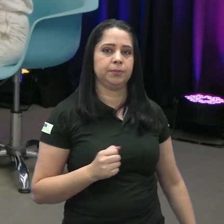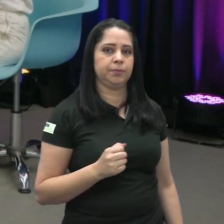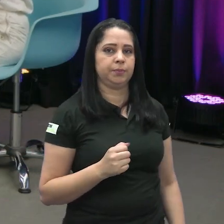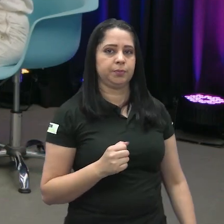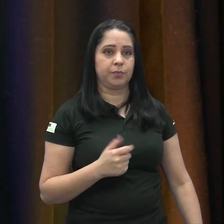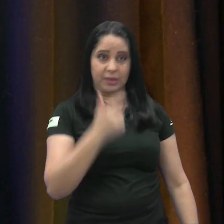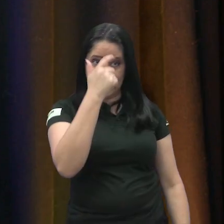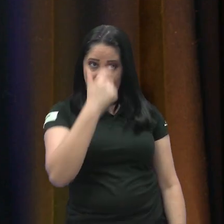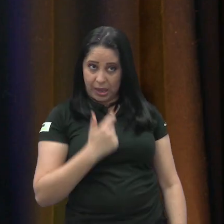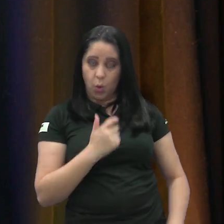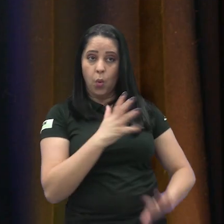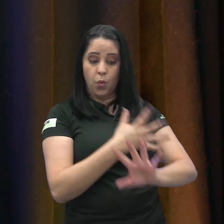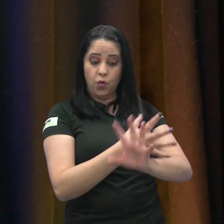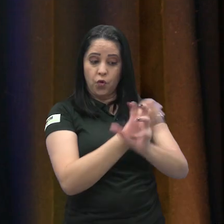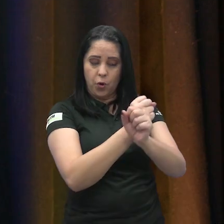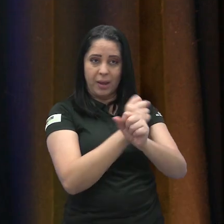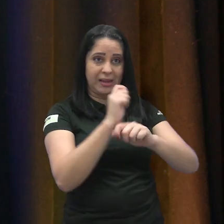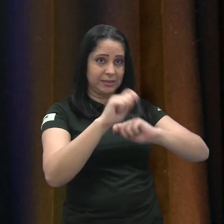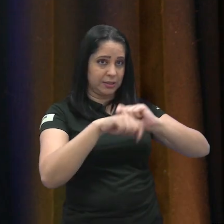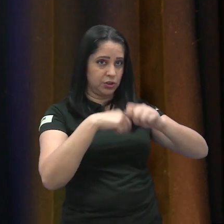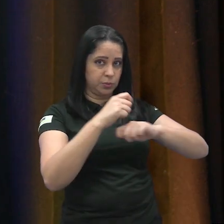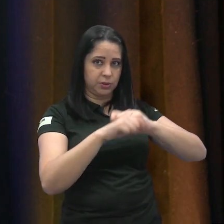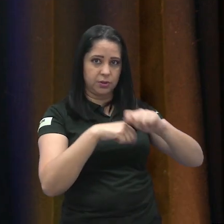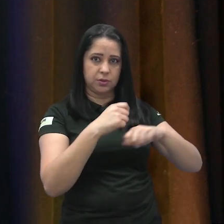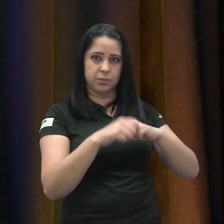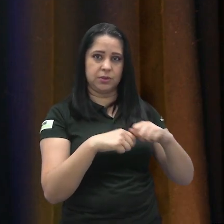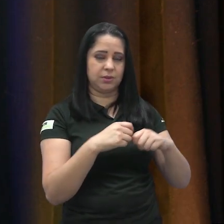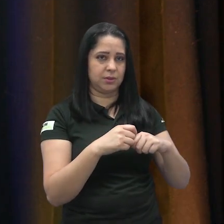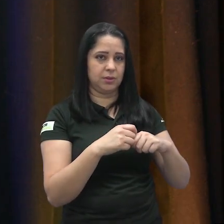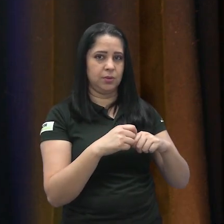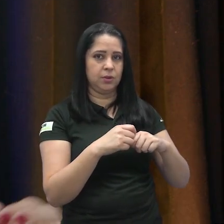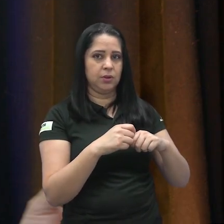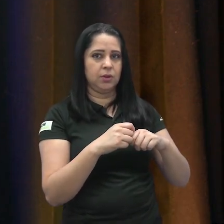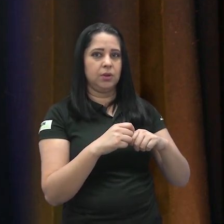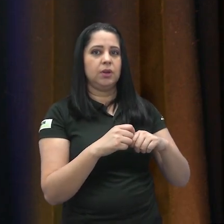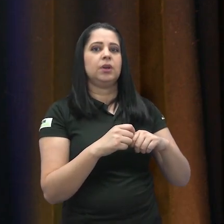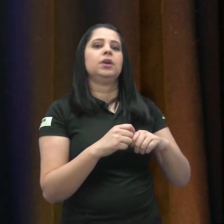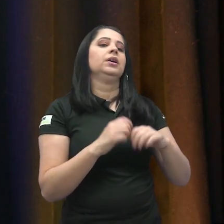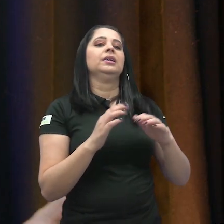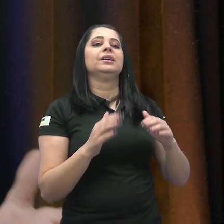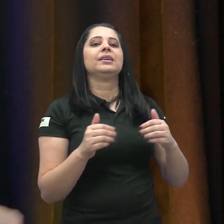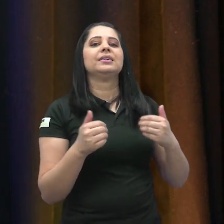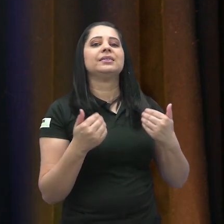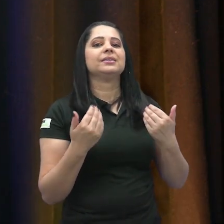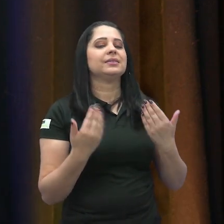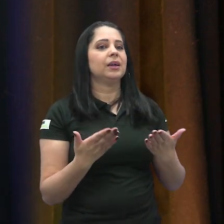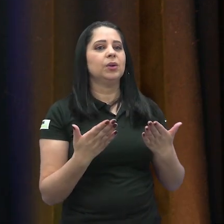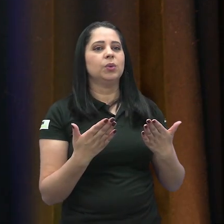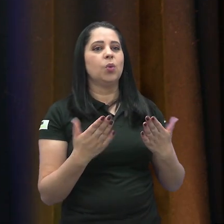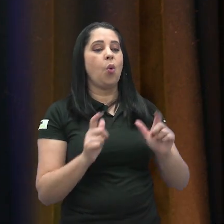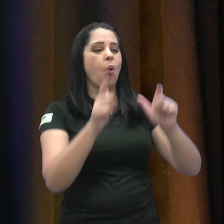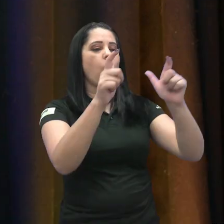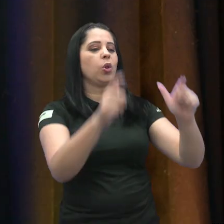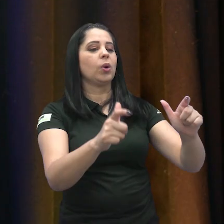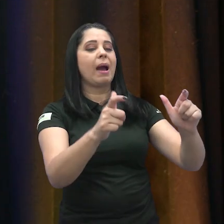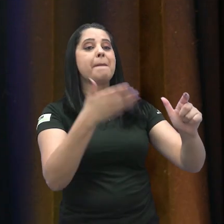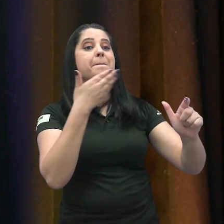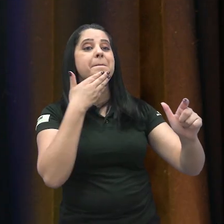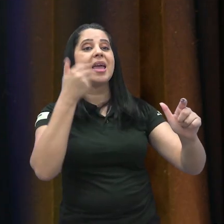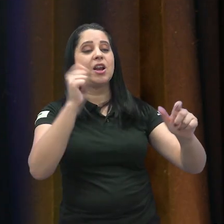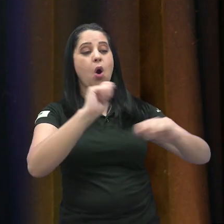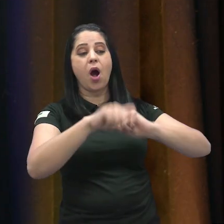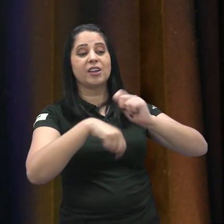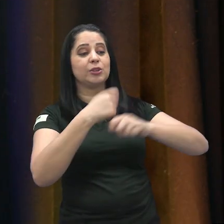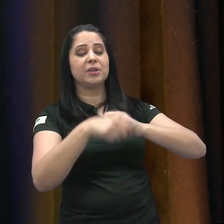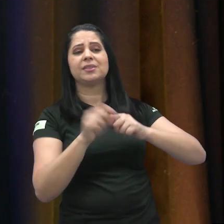Como eu disse, eu formei em administração e para mim não existe nenhum lugar que você possa exercer tão bem quanto na sua casa.